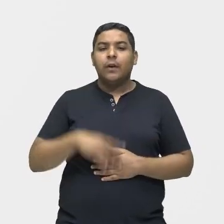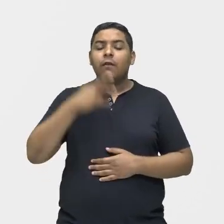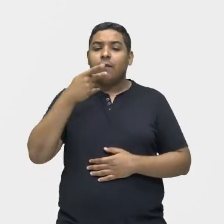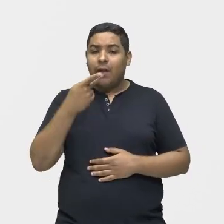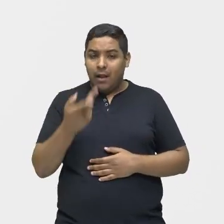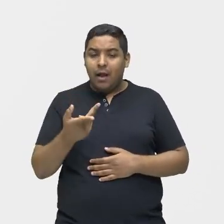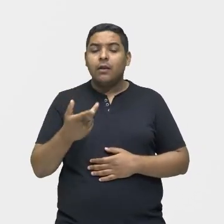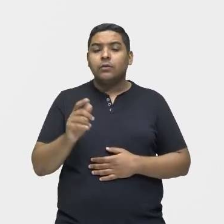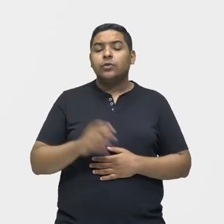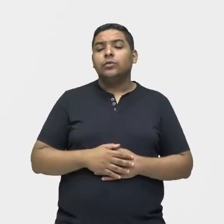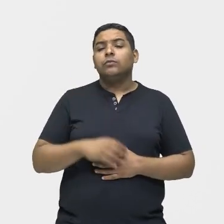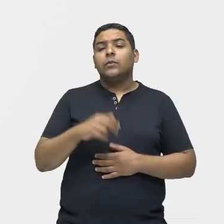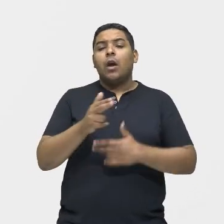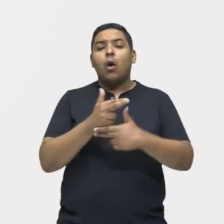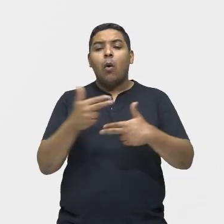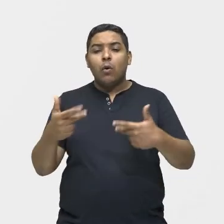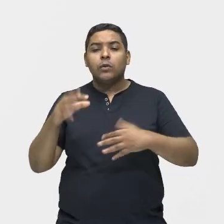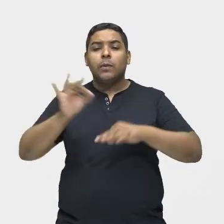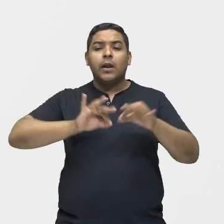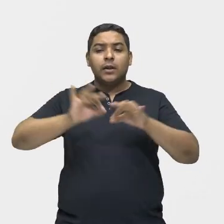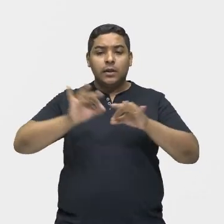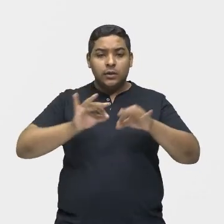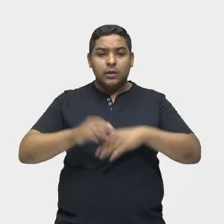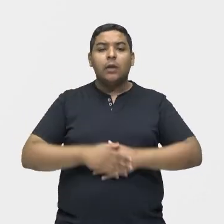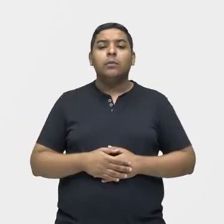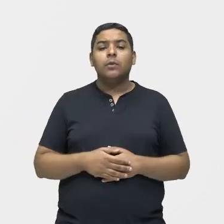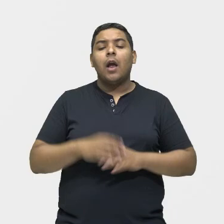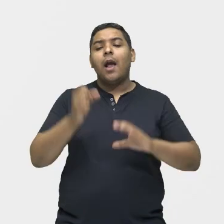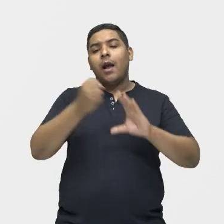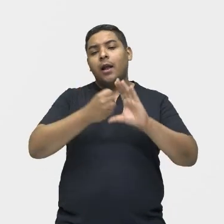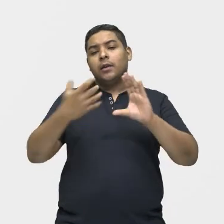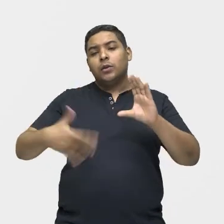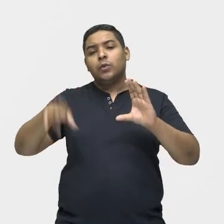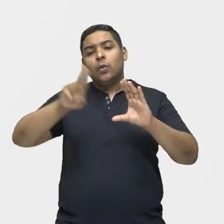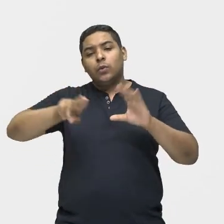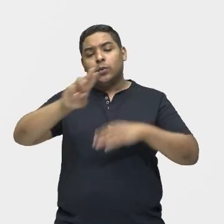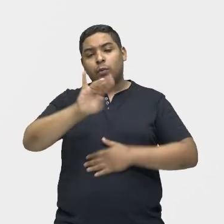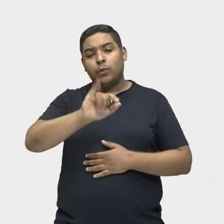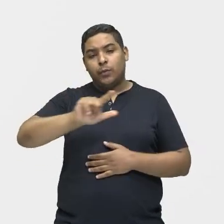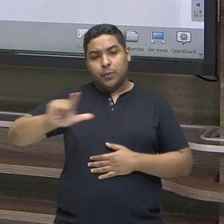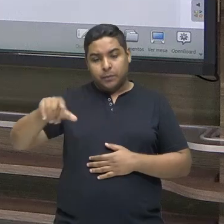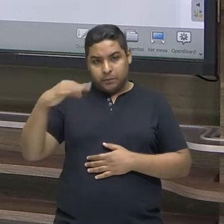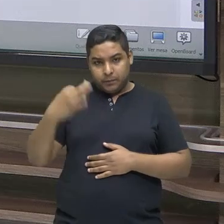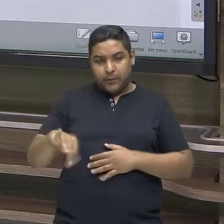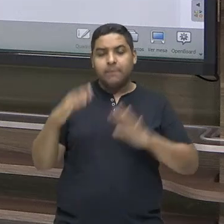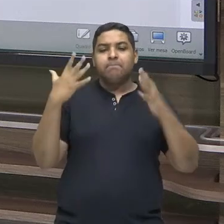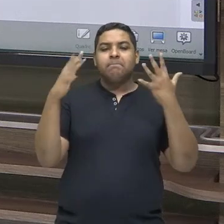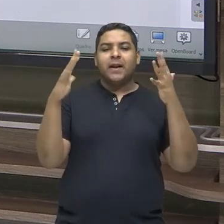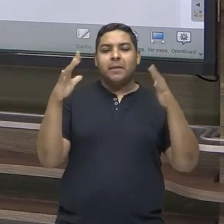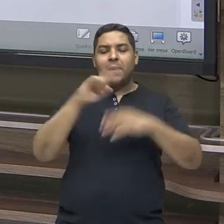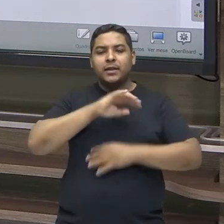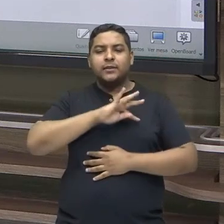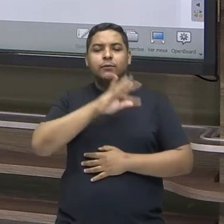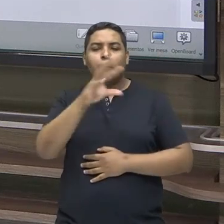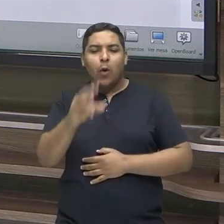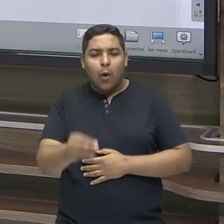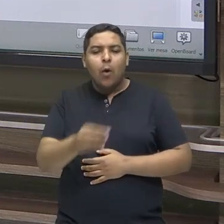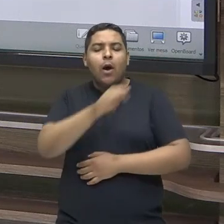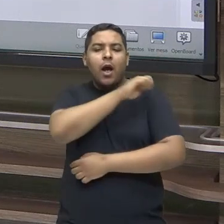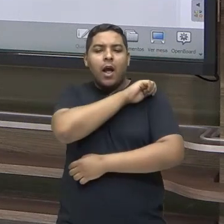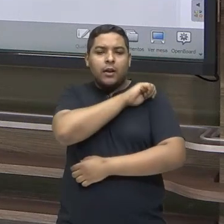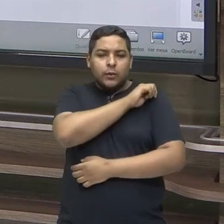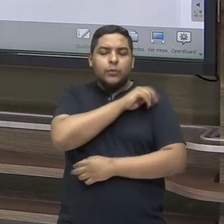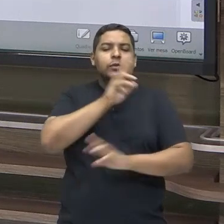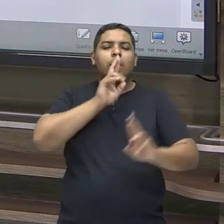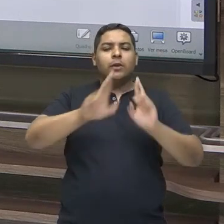fazer em um futuro distante é uma das características do uso com will. Tá certíssimo, então. Parabéns aí a todos os alunos que participaram,